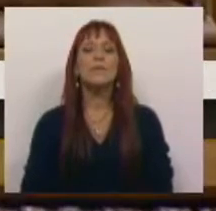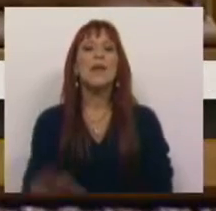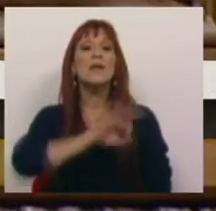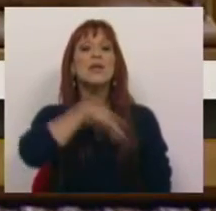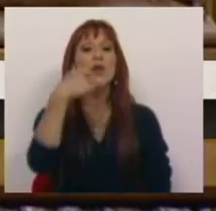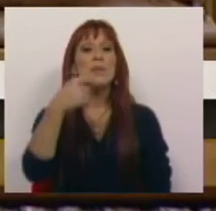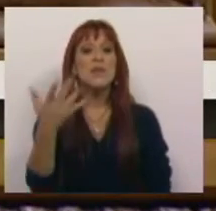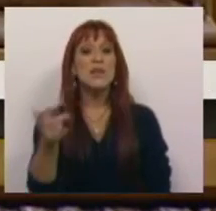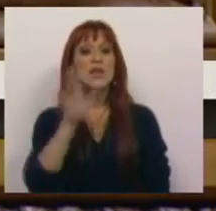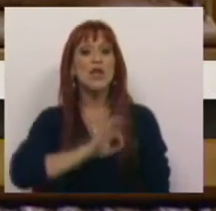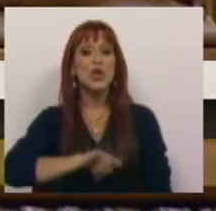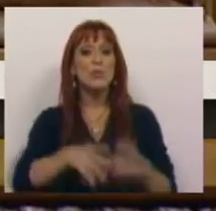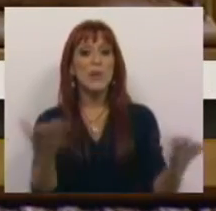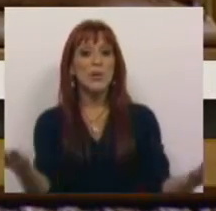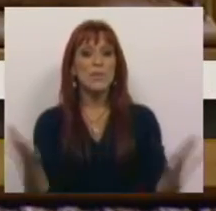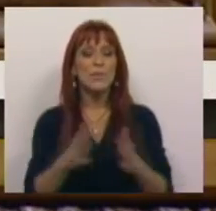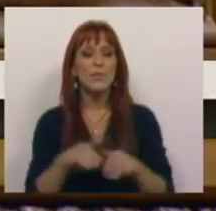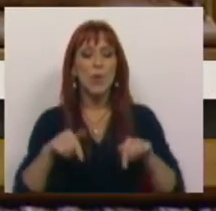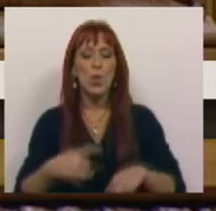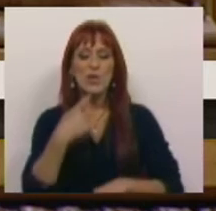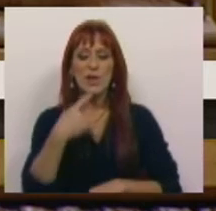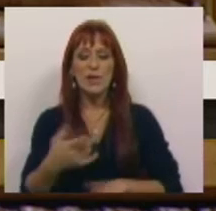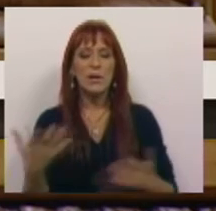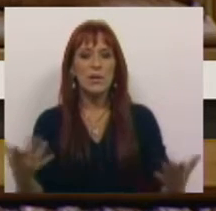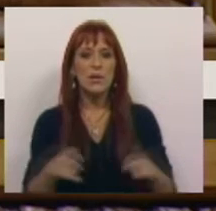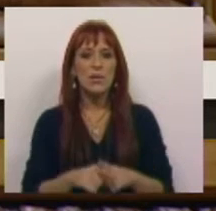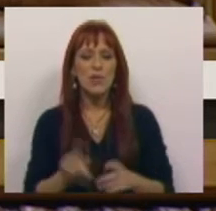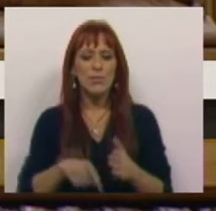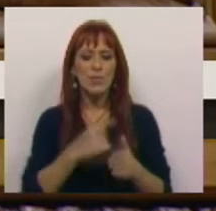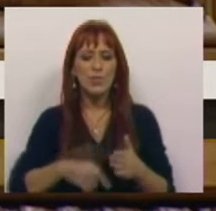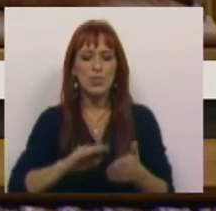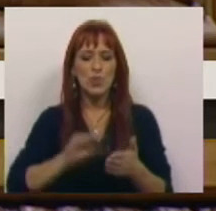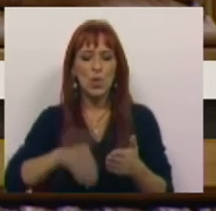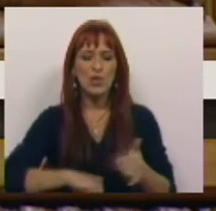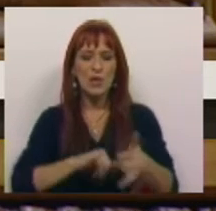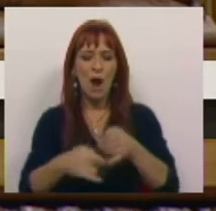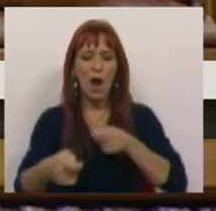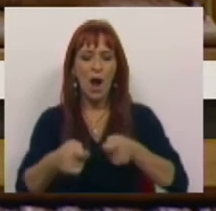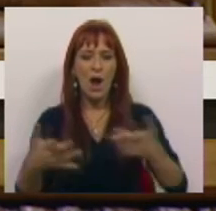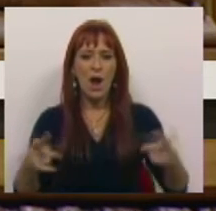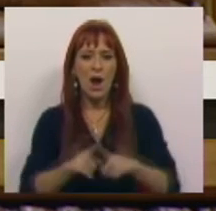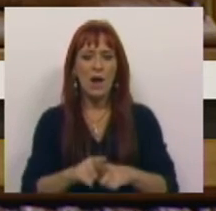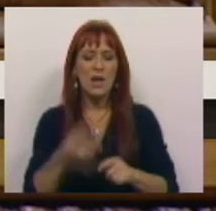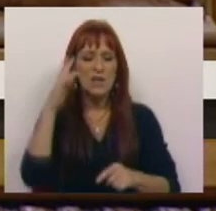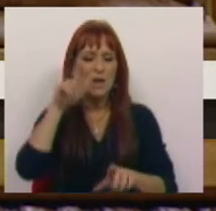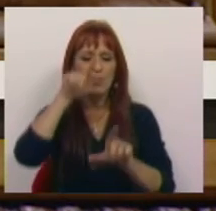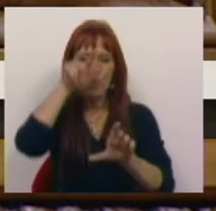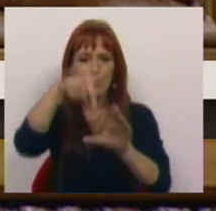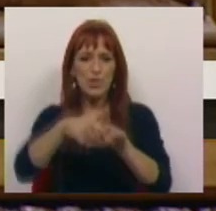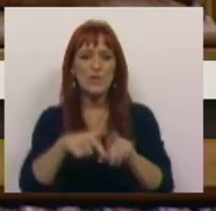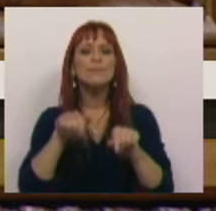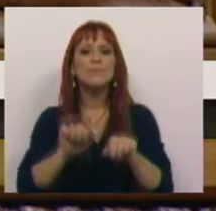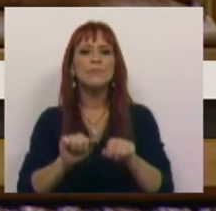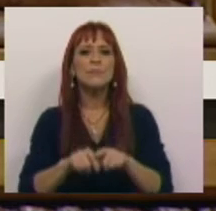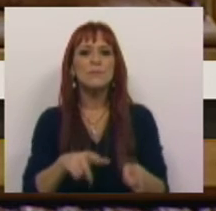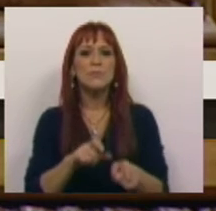Sr. Presidente, senhores deputados, foi hoje anunciada a rescisão dos contratos de concessão para a prospecção e exploração de